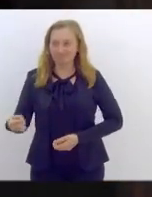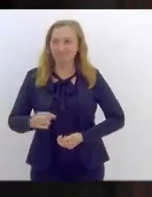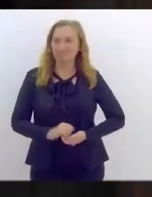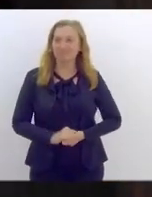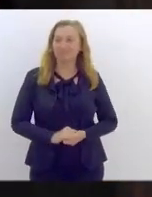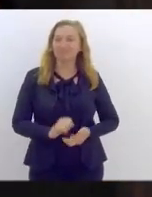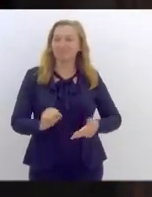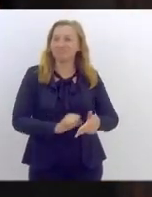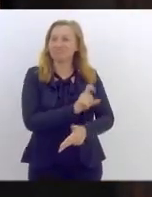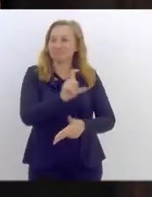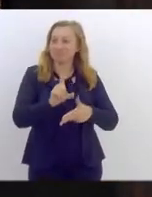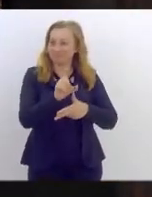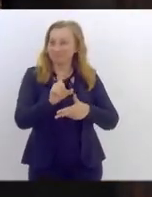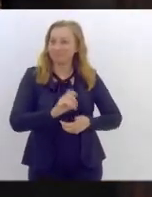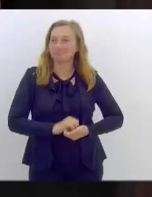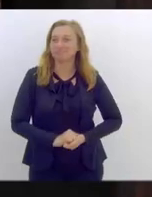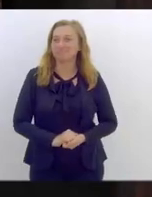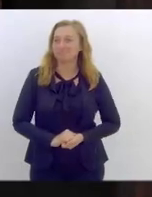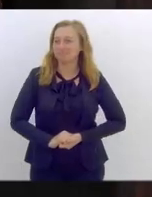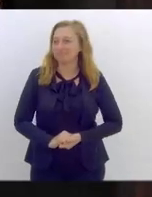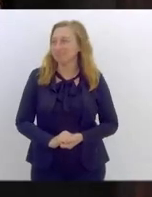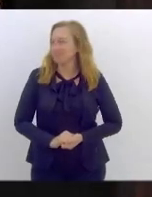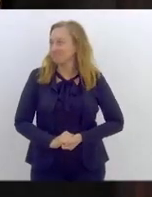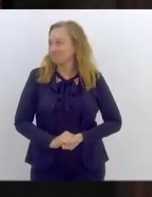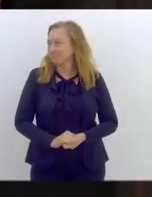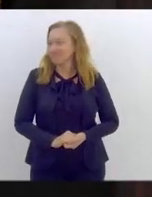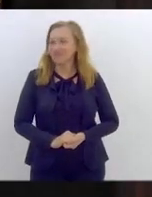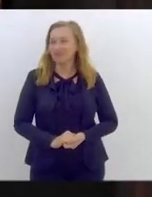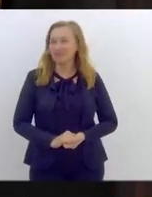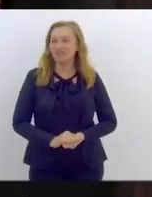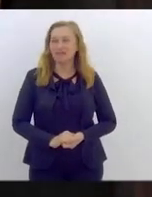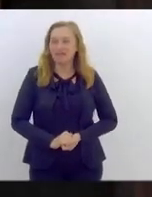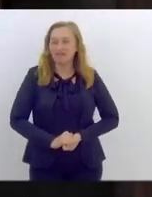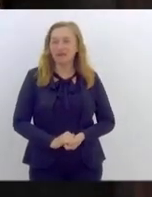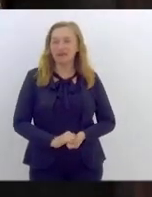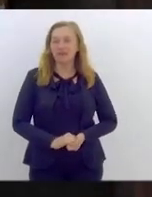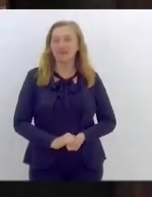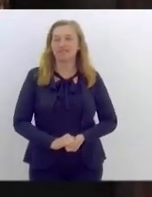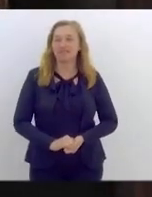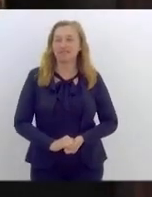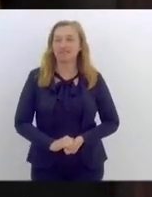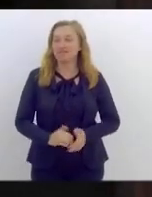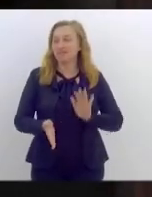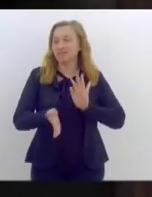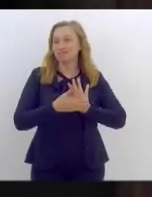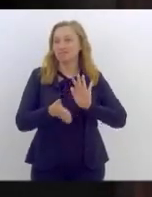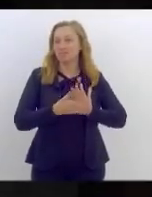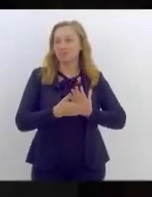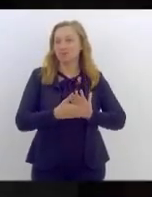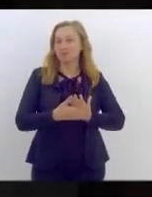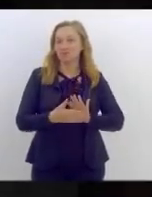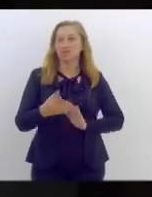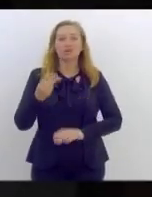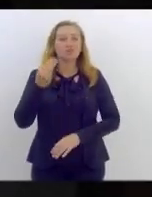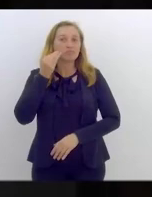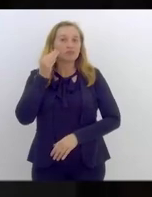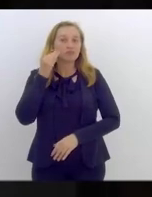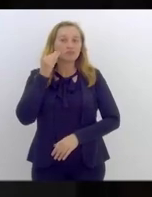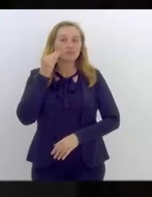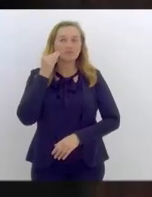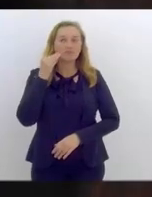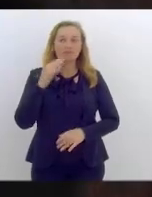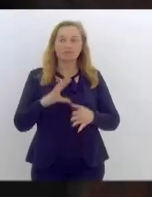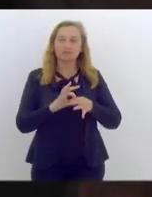do Executivo. De pronto, nós fizemos uma proposta à Mônica, e a Mônica jogou a bola para